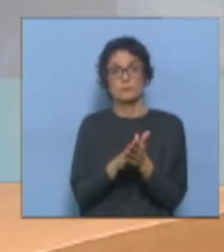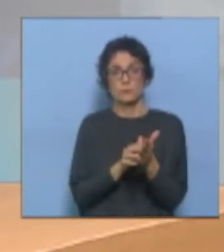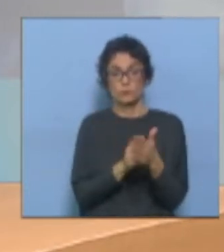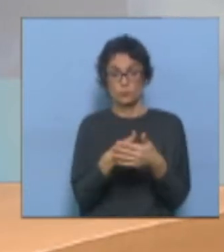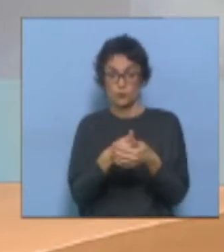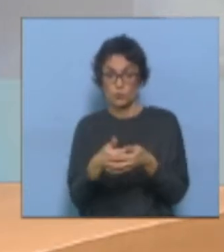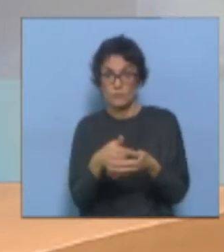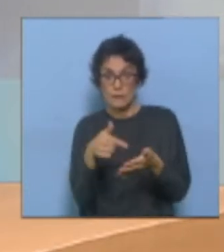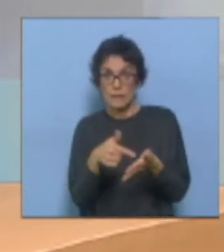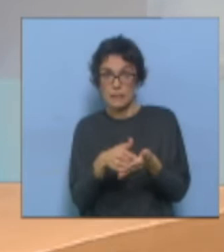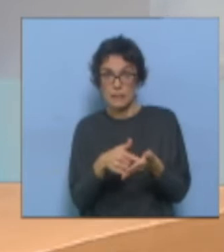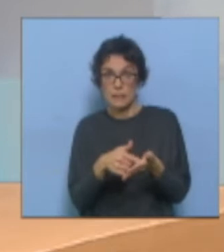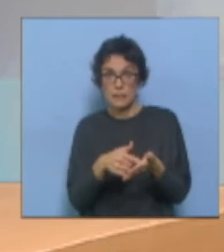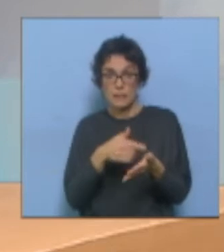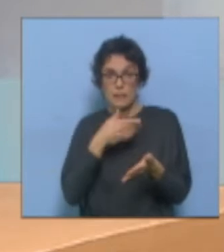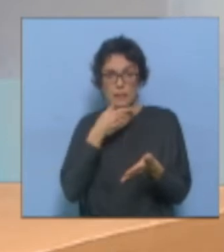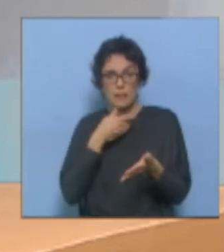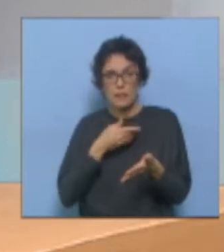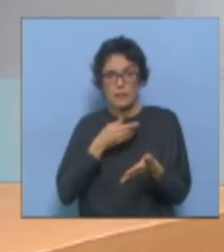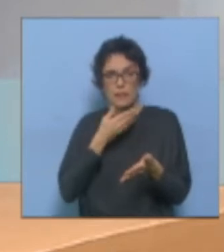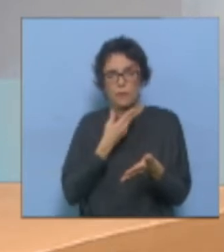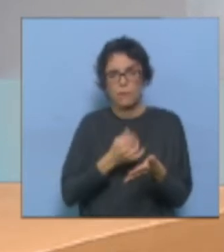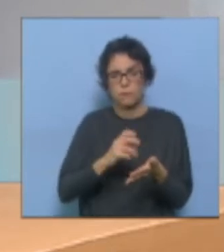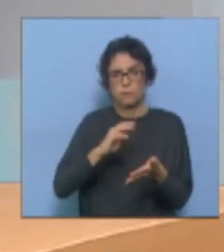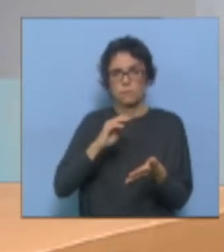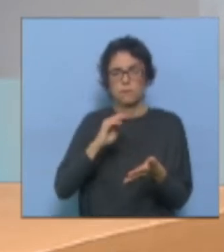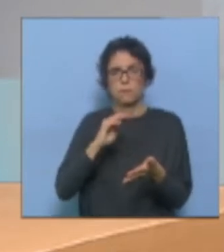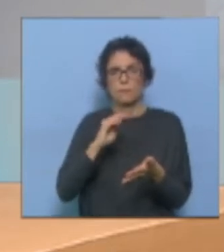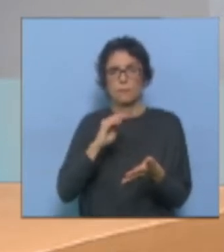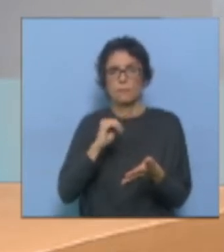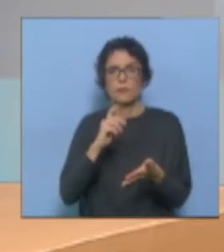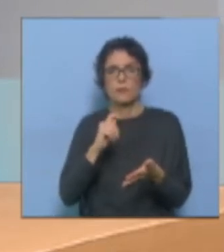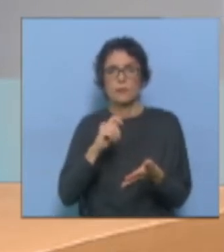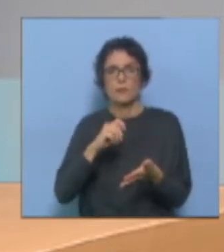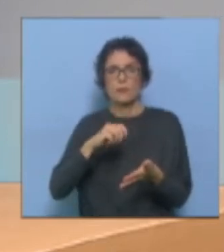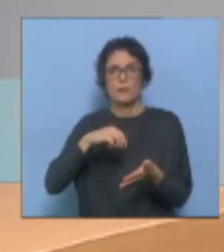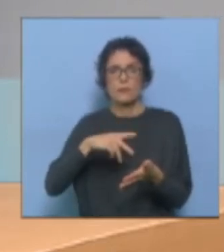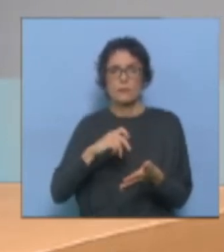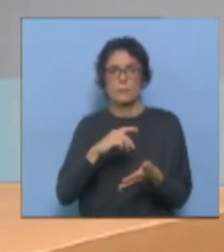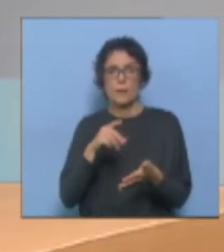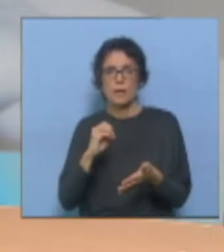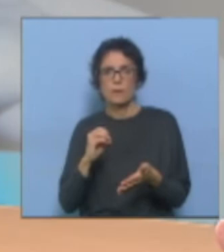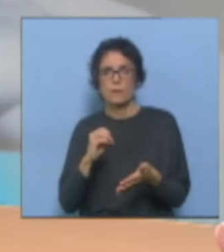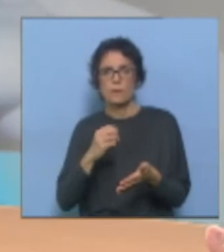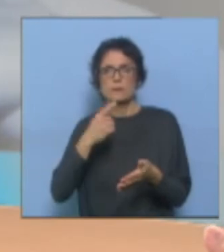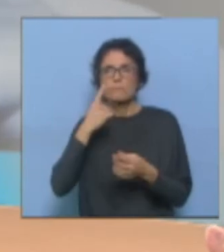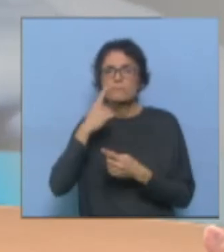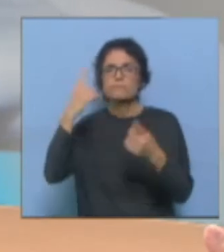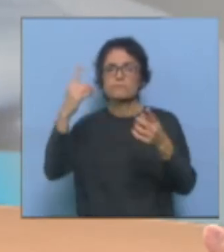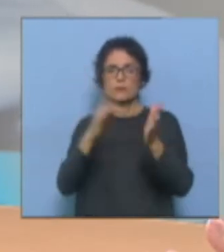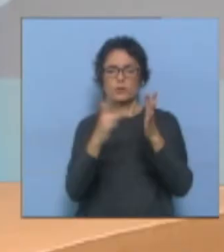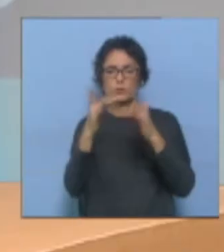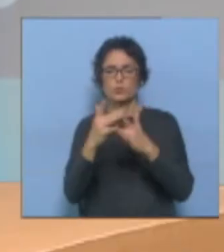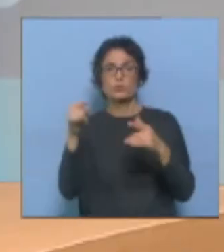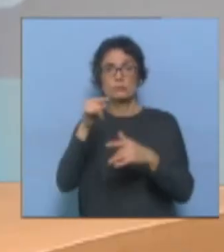pelo Espírito, que vai ao templo e que proclama aquele Jesus luz das nações, e portanto depois há toda uma simbólica que